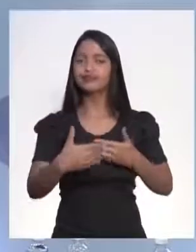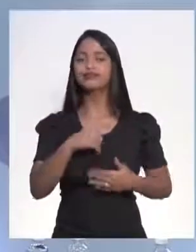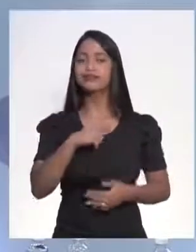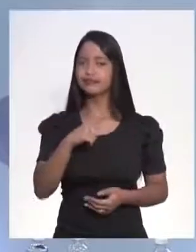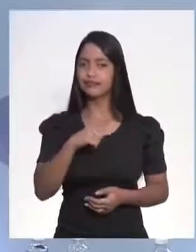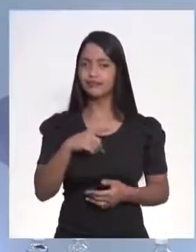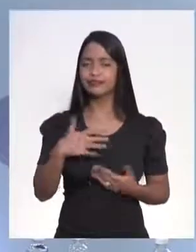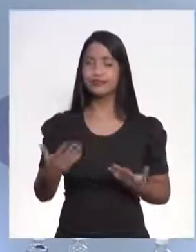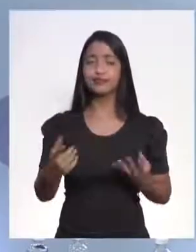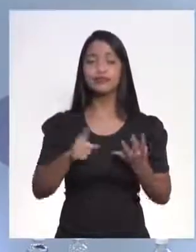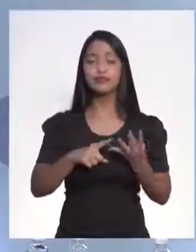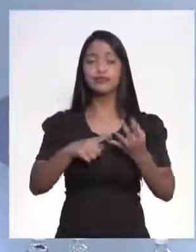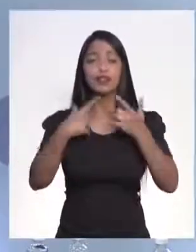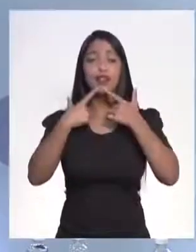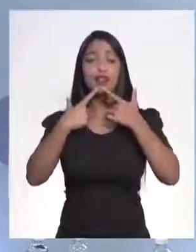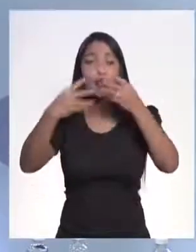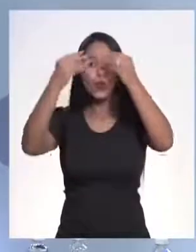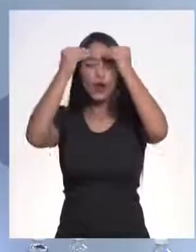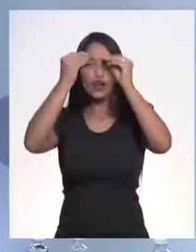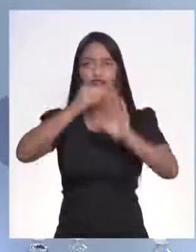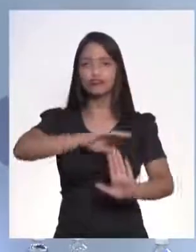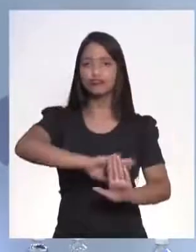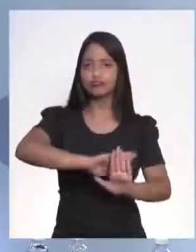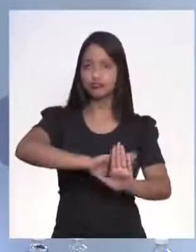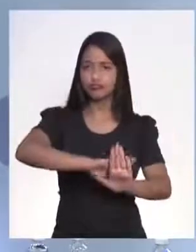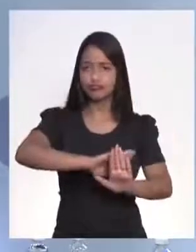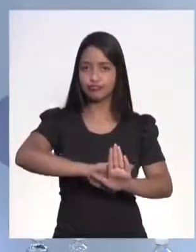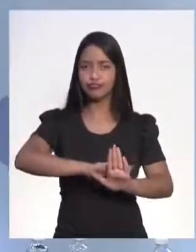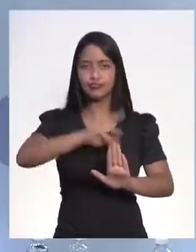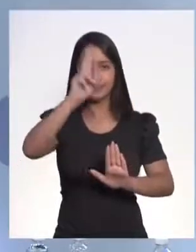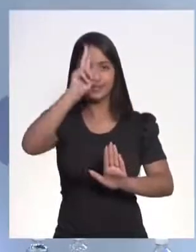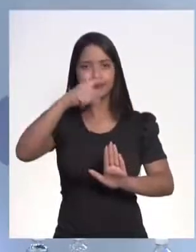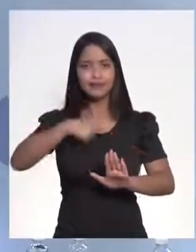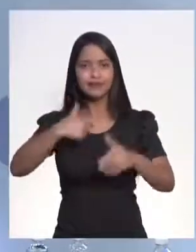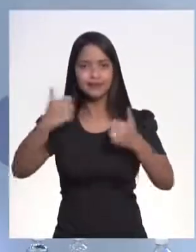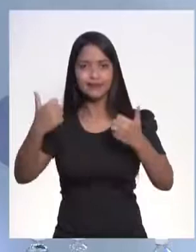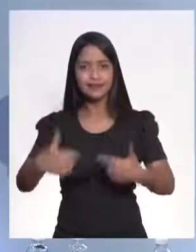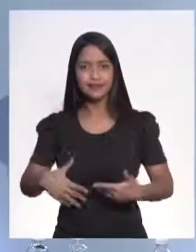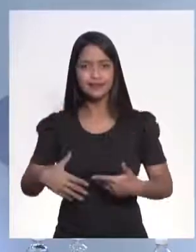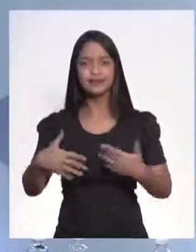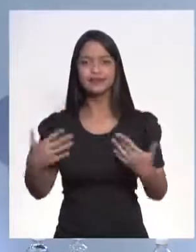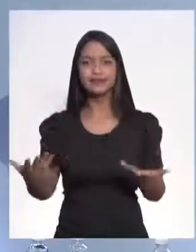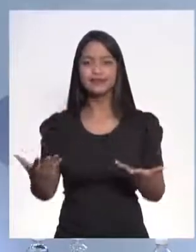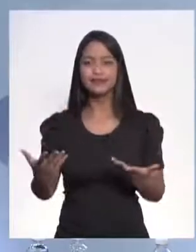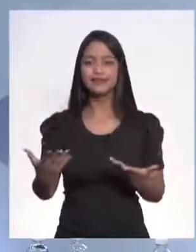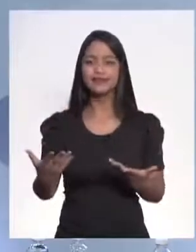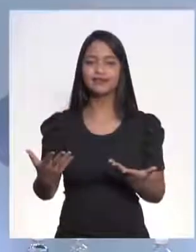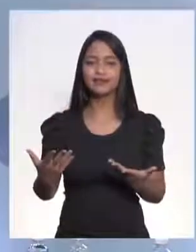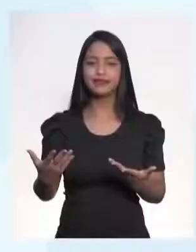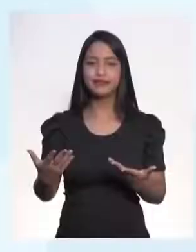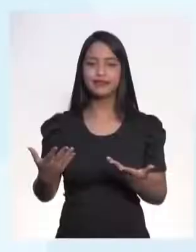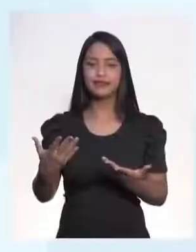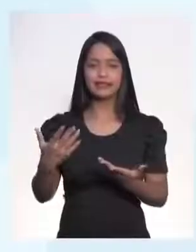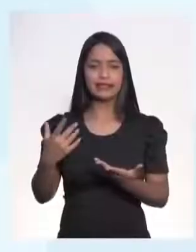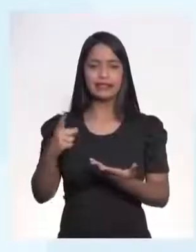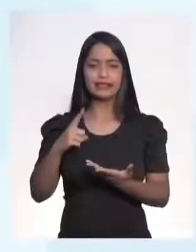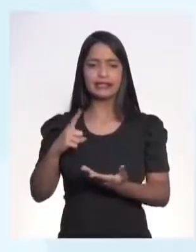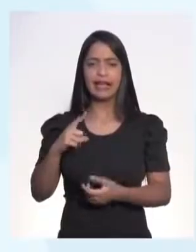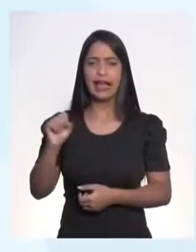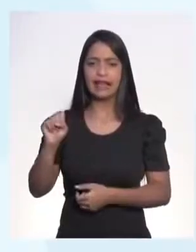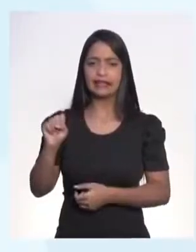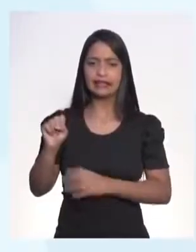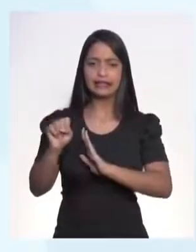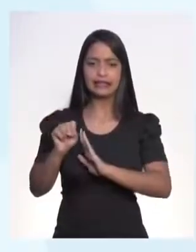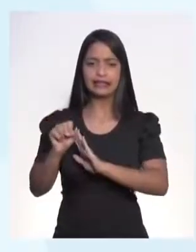poemas linguagem subjetiva que é isso que eu estava Olha gente faltou tirar um esse tenho essa mais aqui né Dani